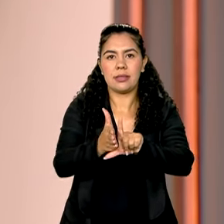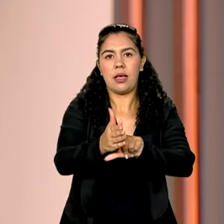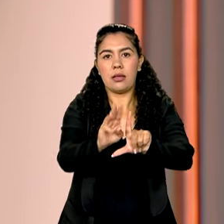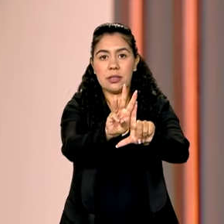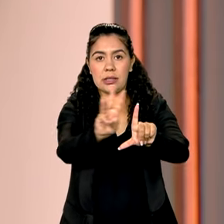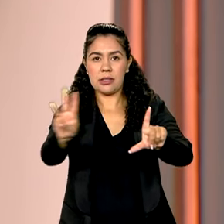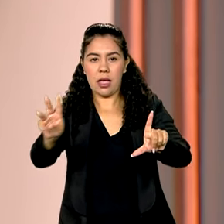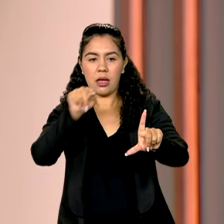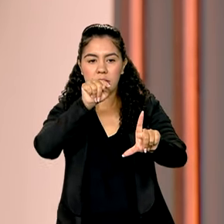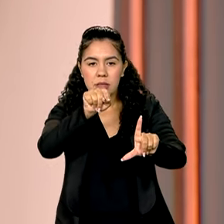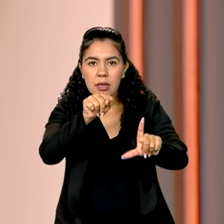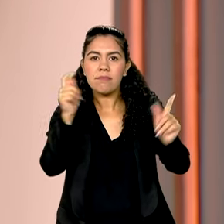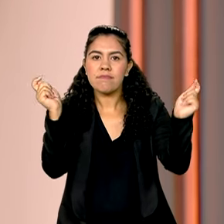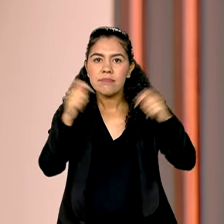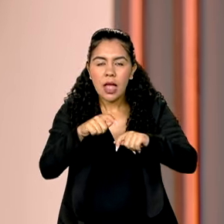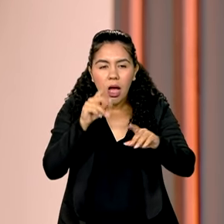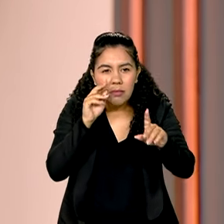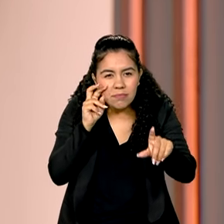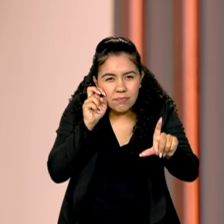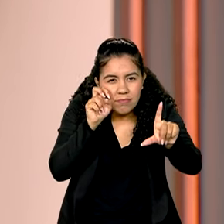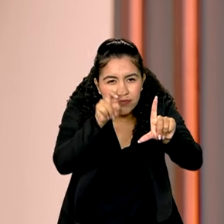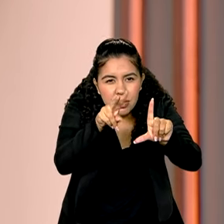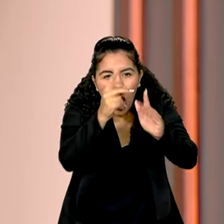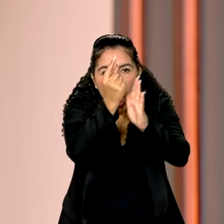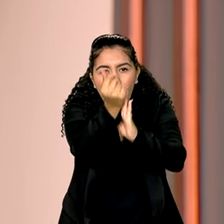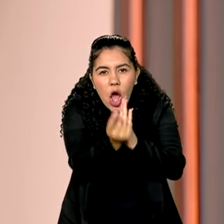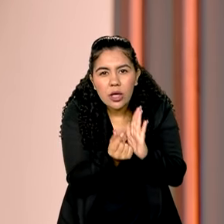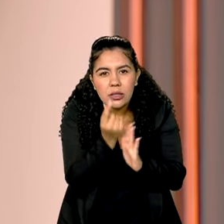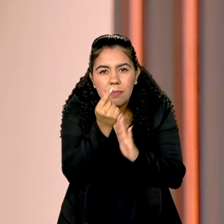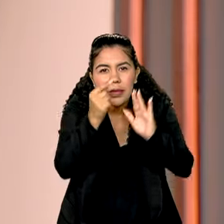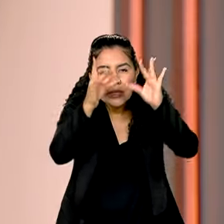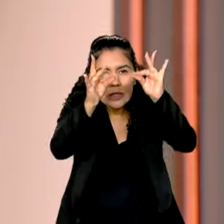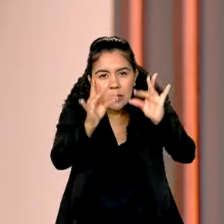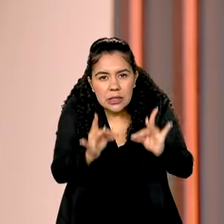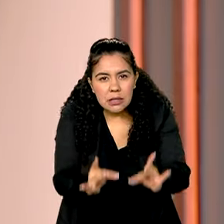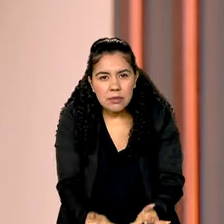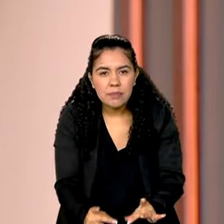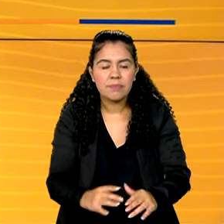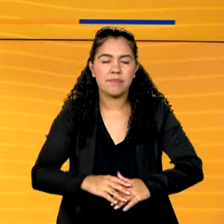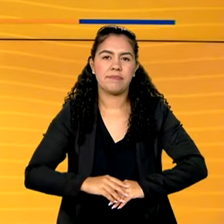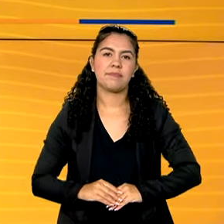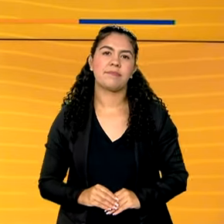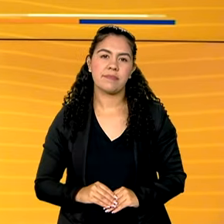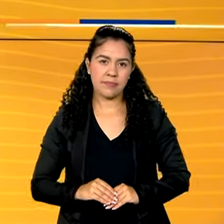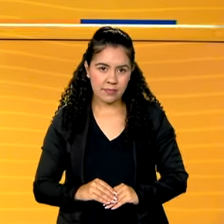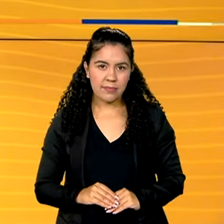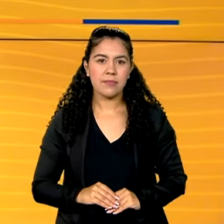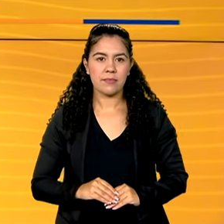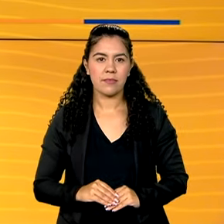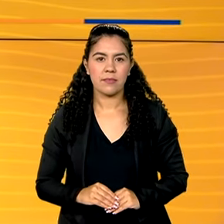do orçamento. Lá você encontra o link para a integração sul-americana.